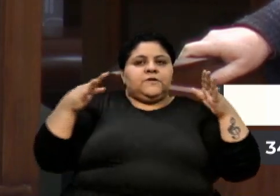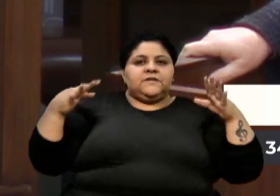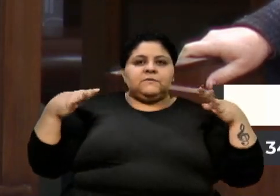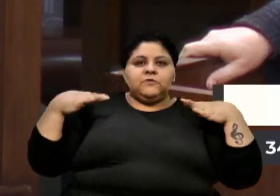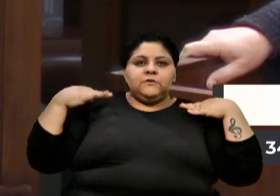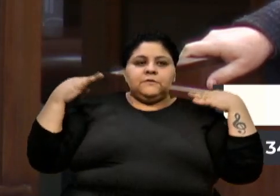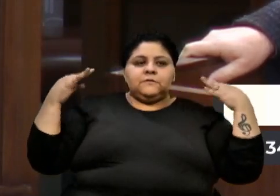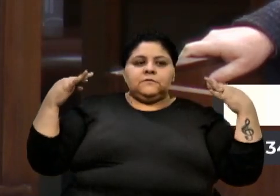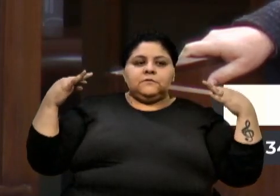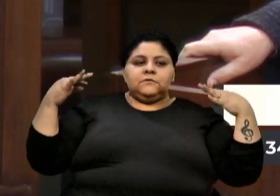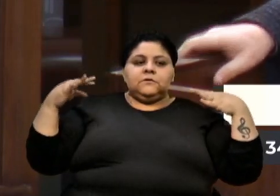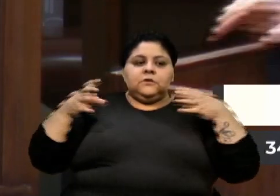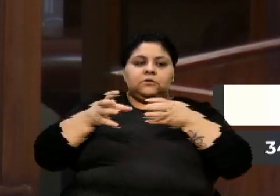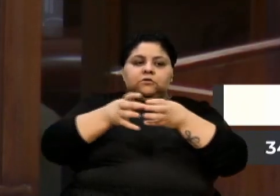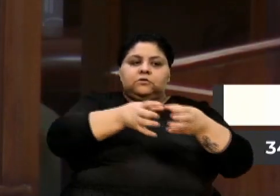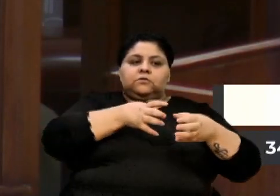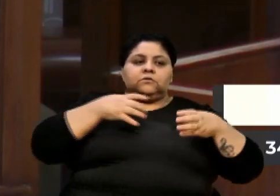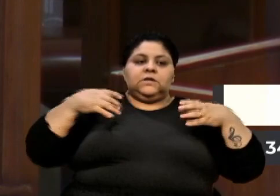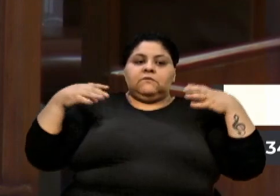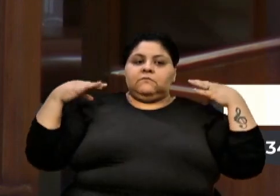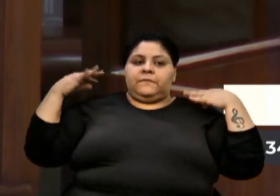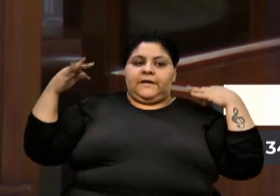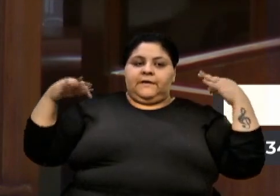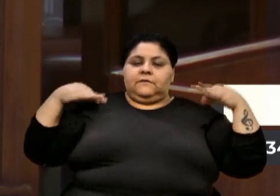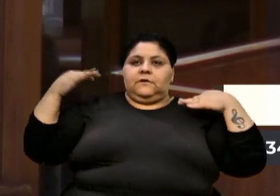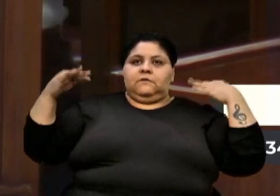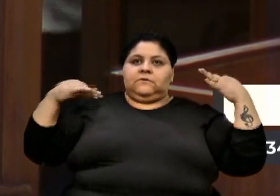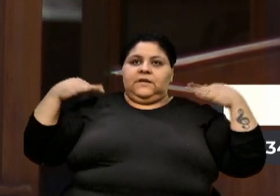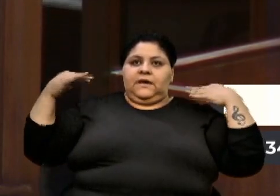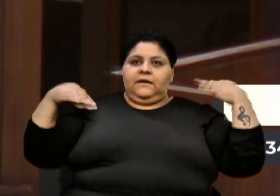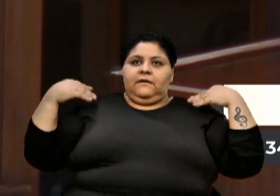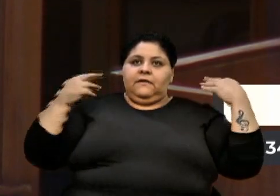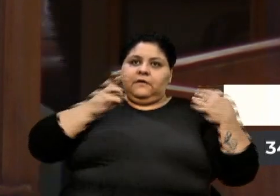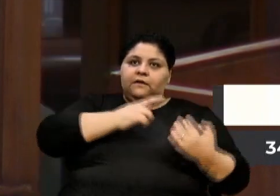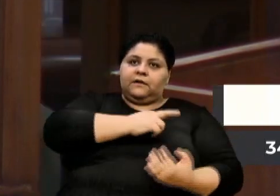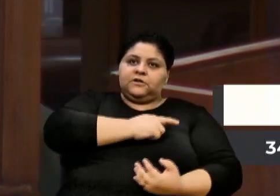vereador Meneguzzi, que é uma grande oportunidade que Caxias terá